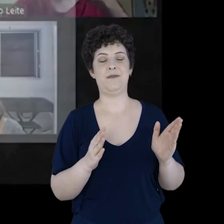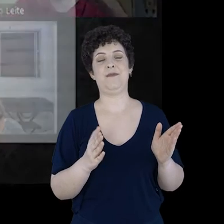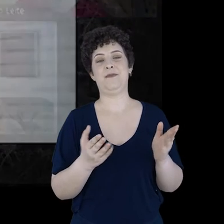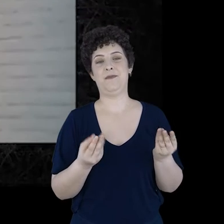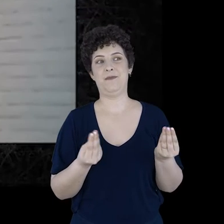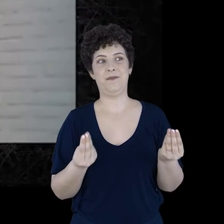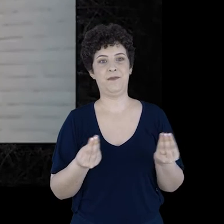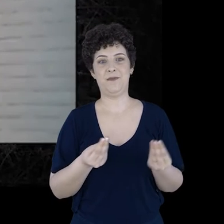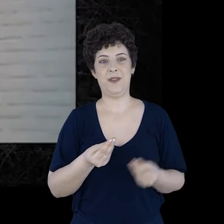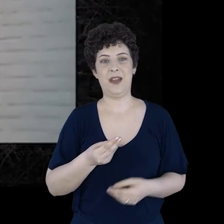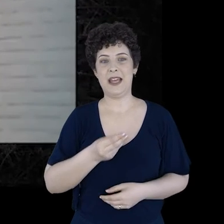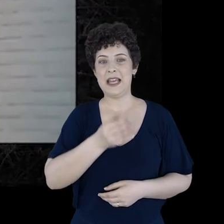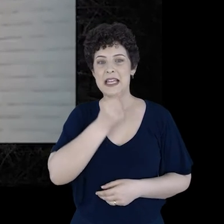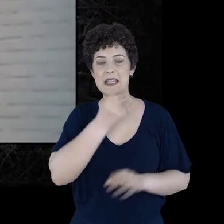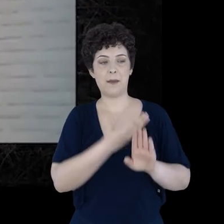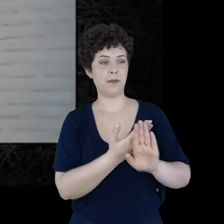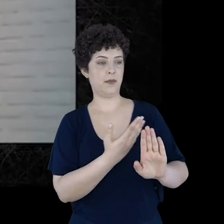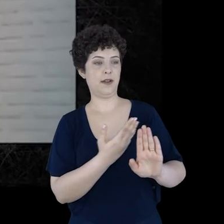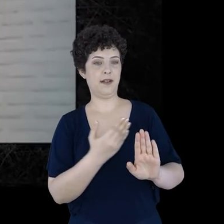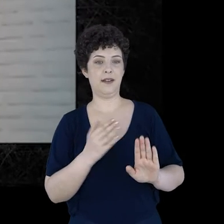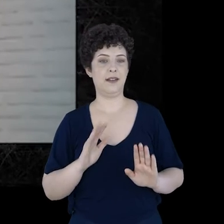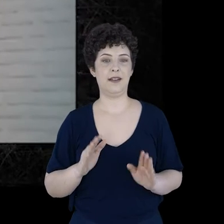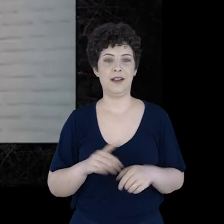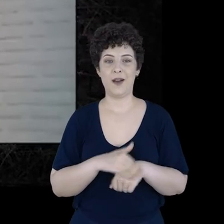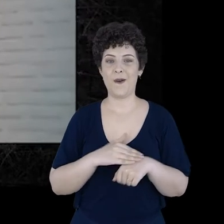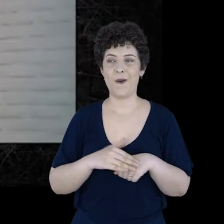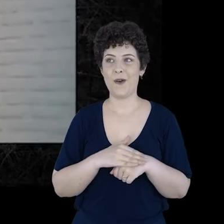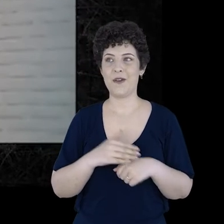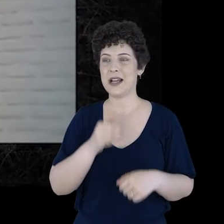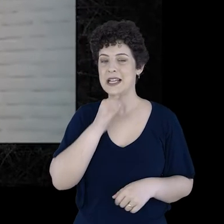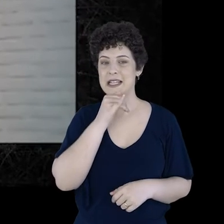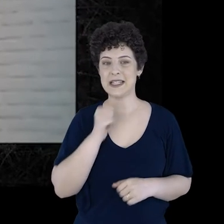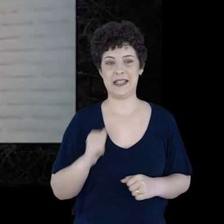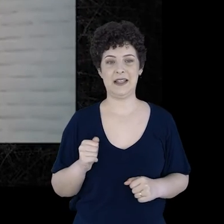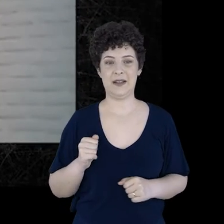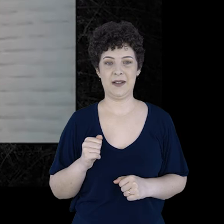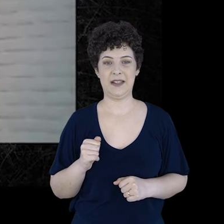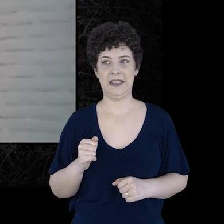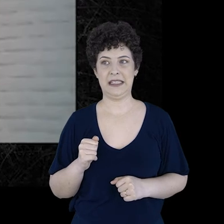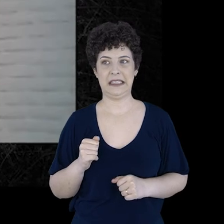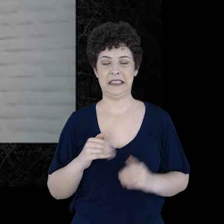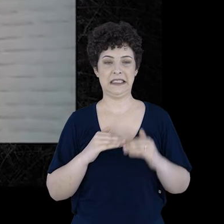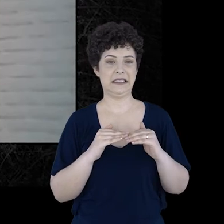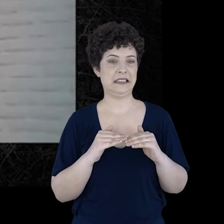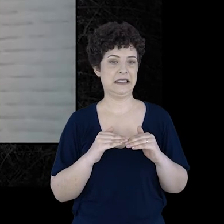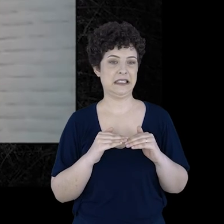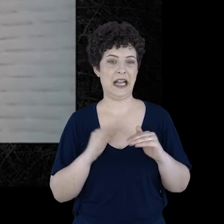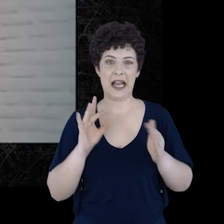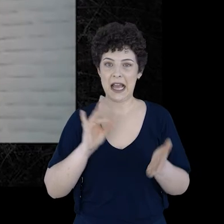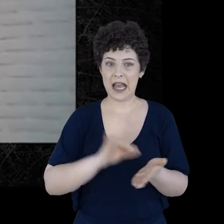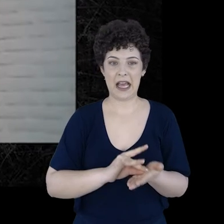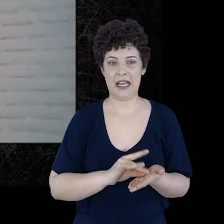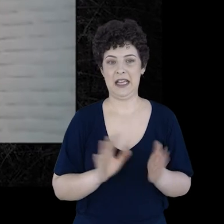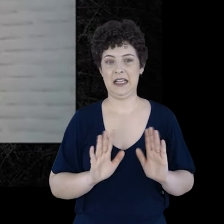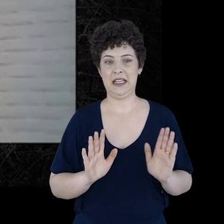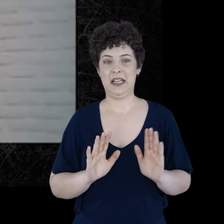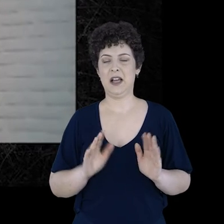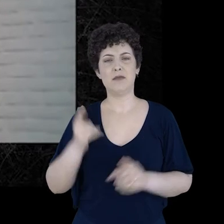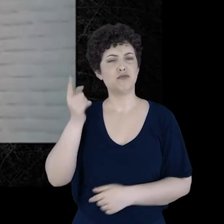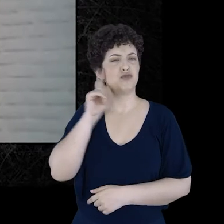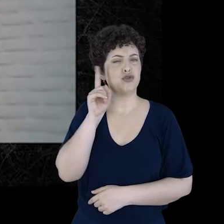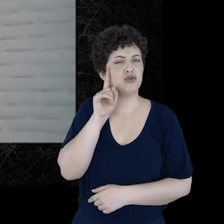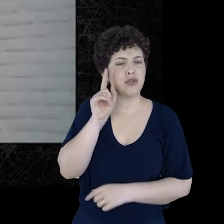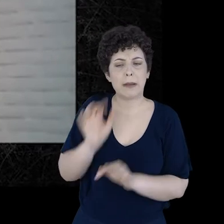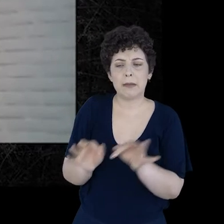que não vai ser uma conversa no nível... real, assim,